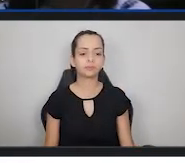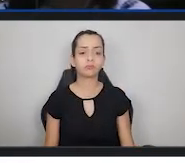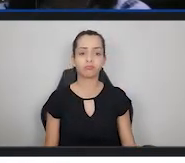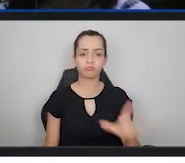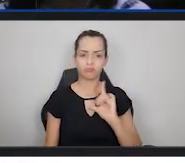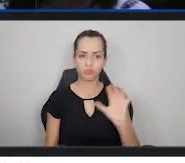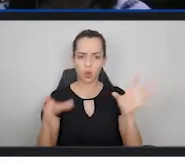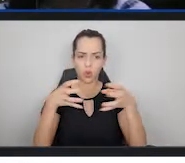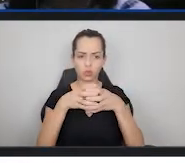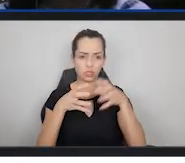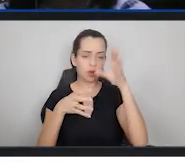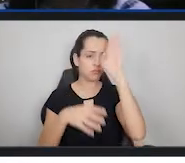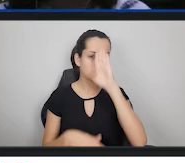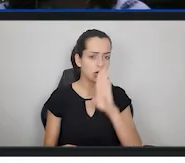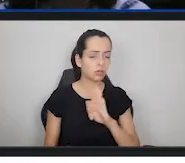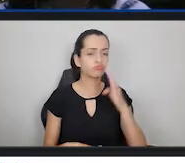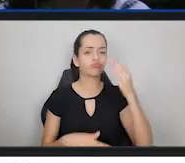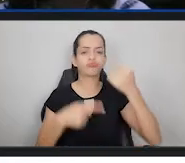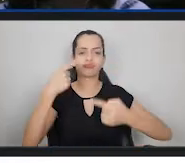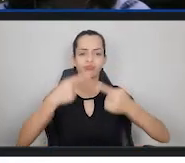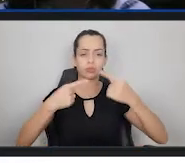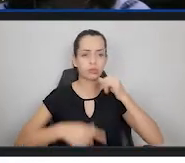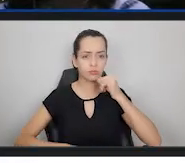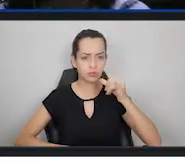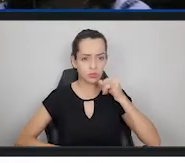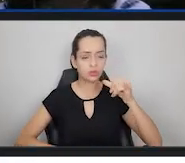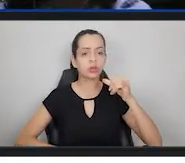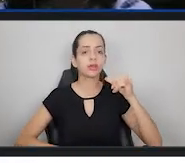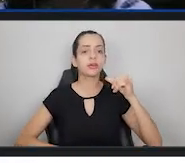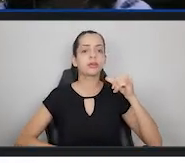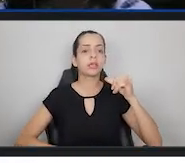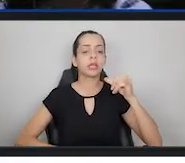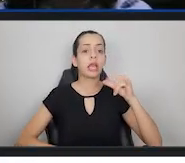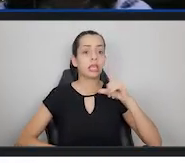nós temos o Conselho Nacional de Política Energética, que trabalha